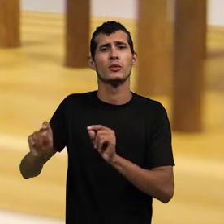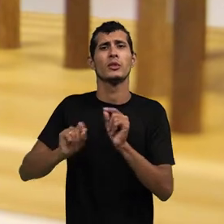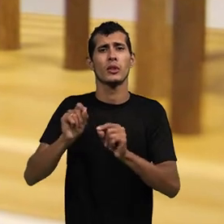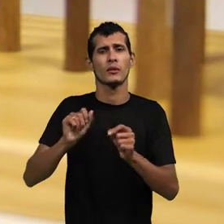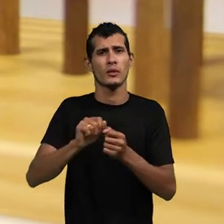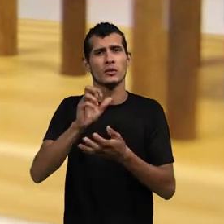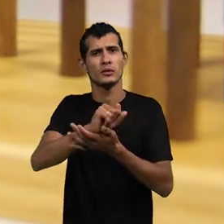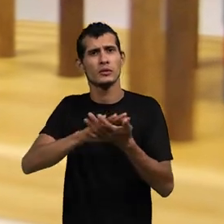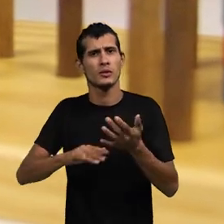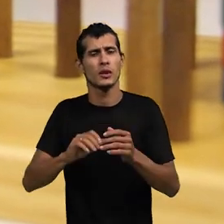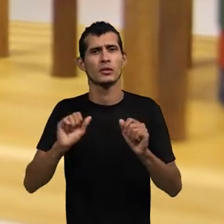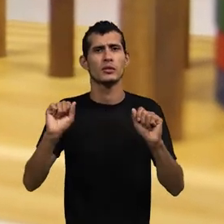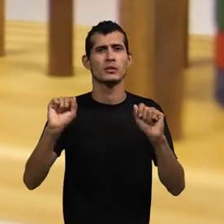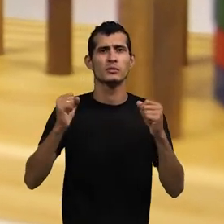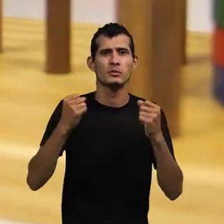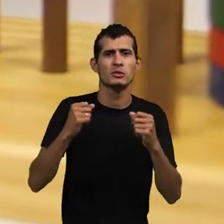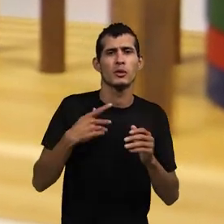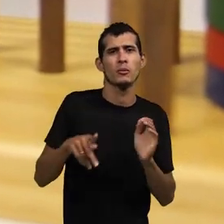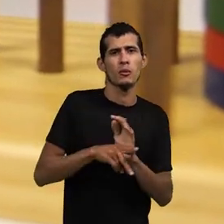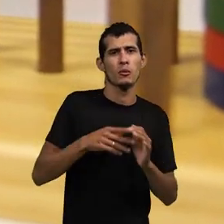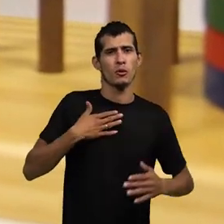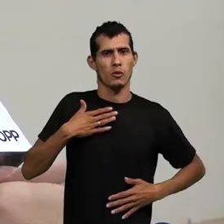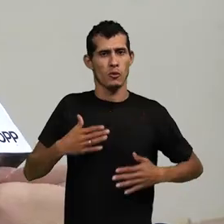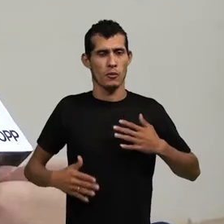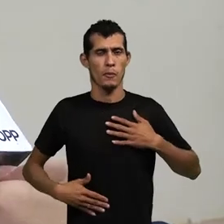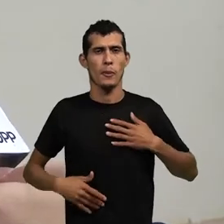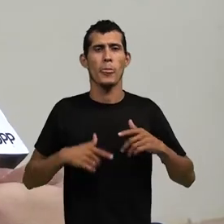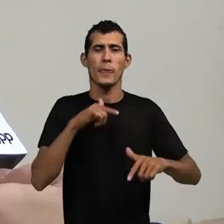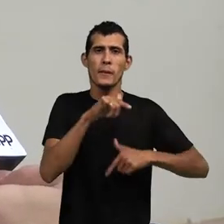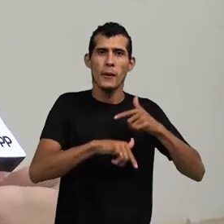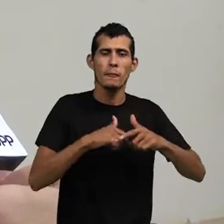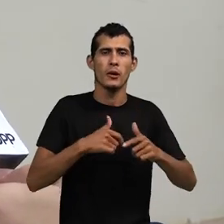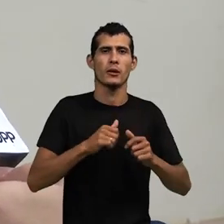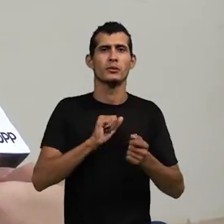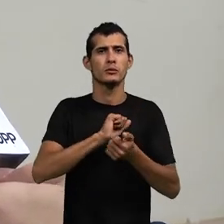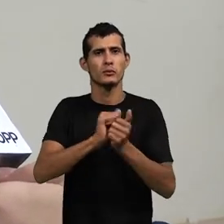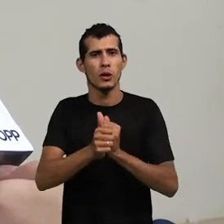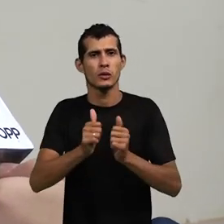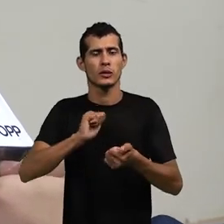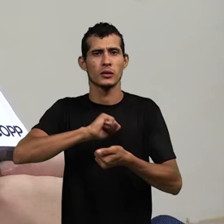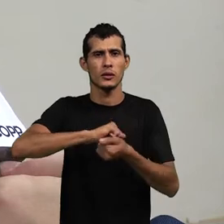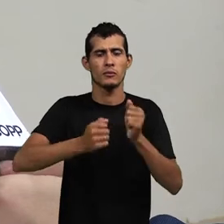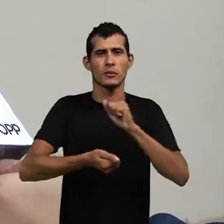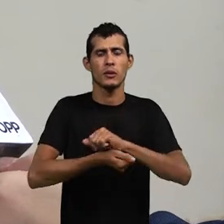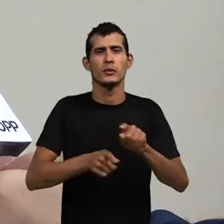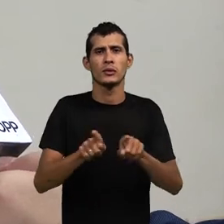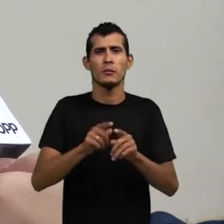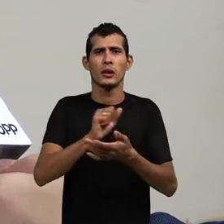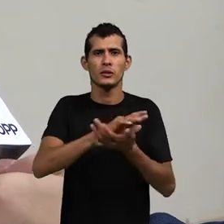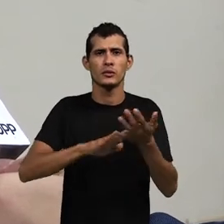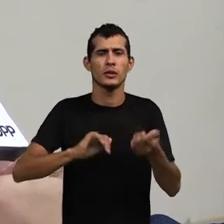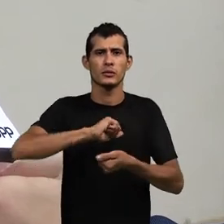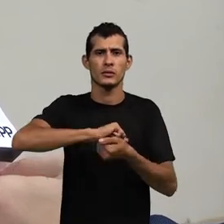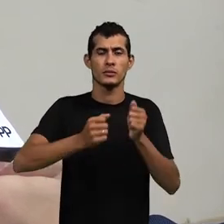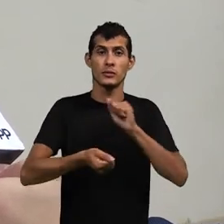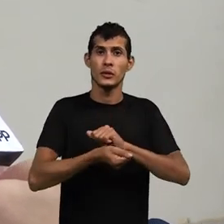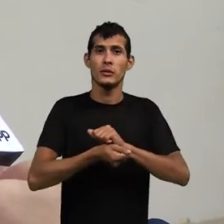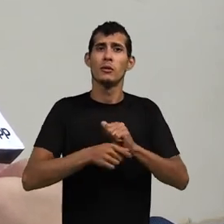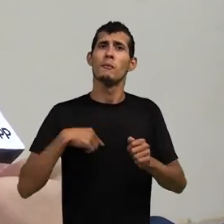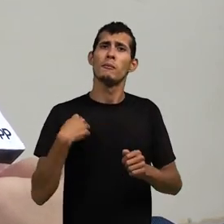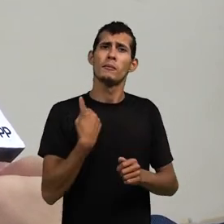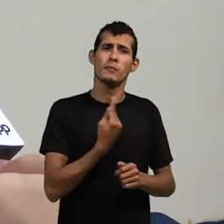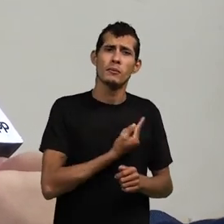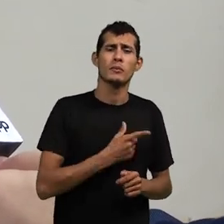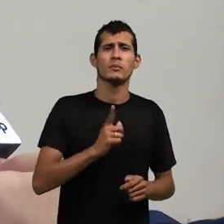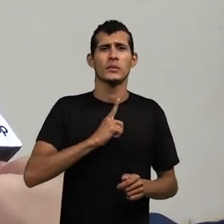faz atividades e exercícios de estimulação motora. A gente trabalha com o esporte adaptado com atividade adaptada. A gente